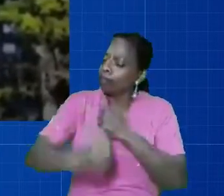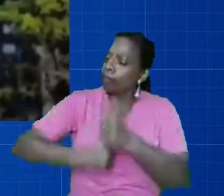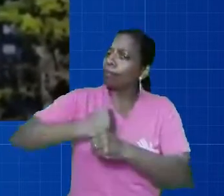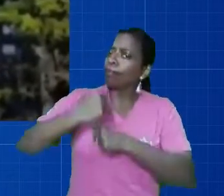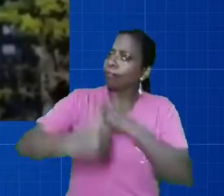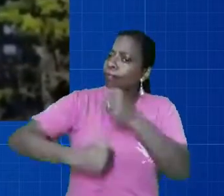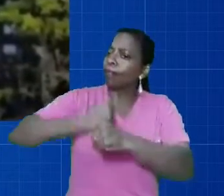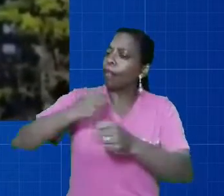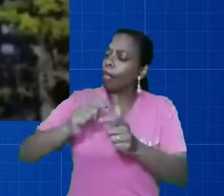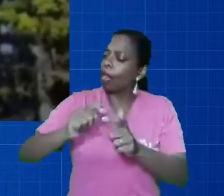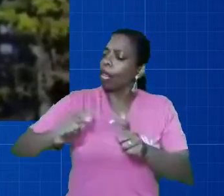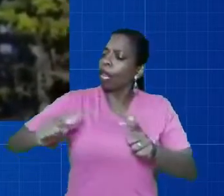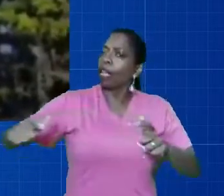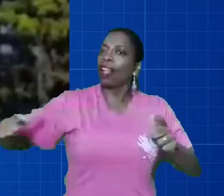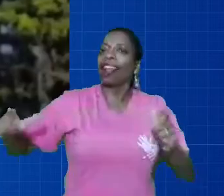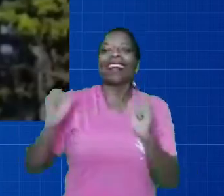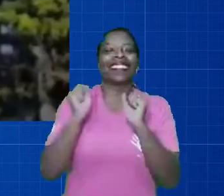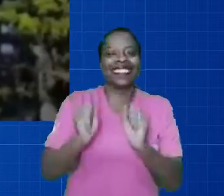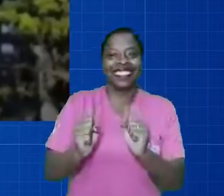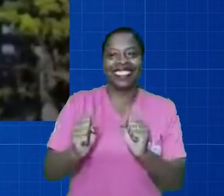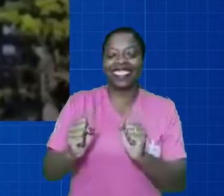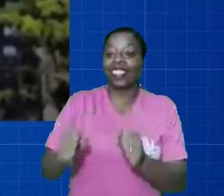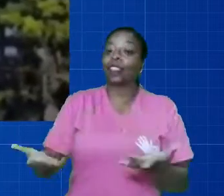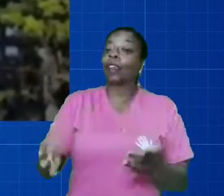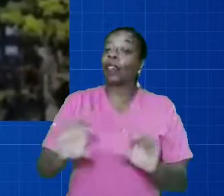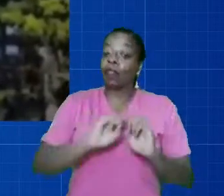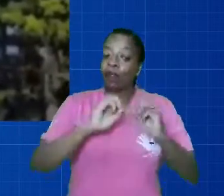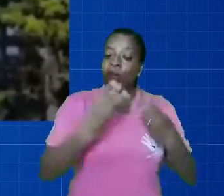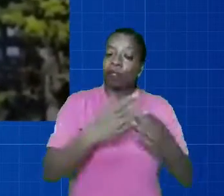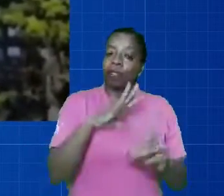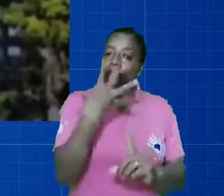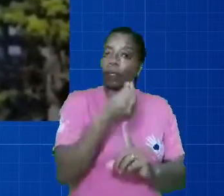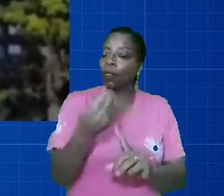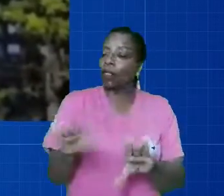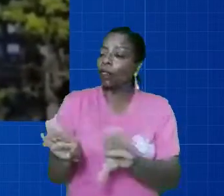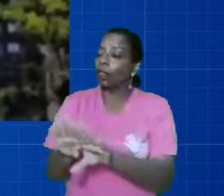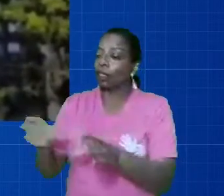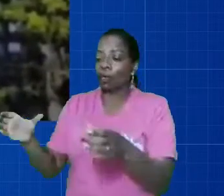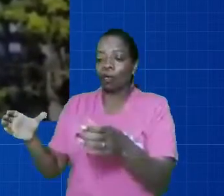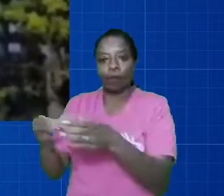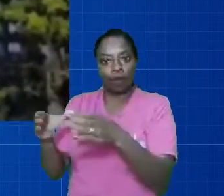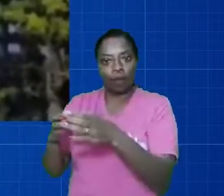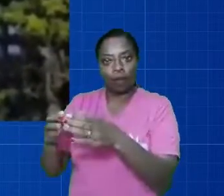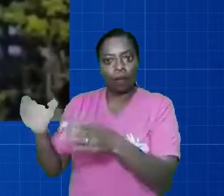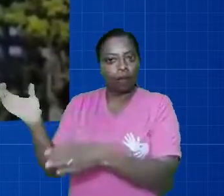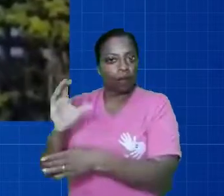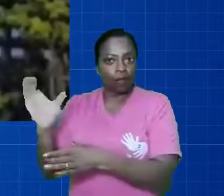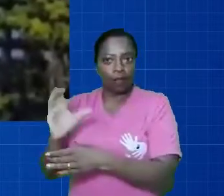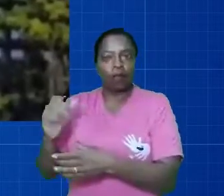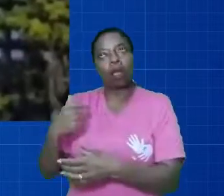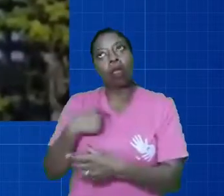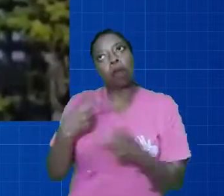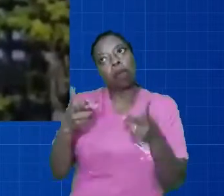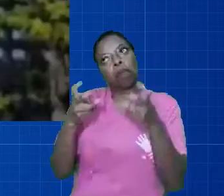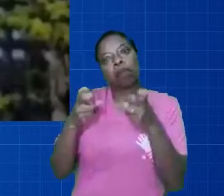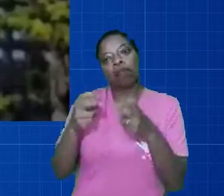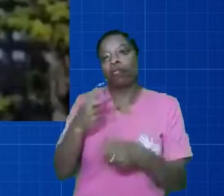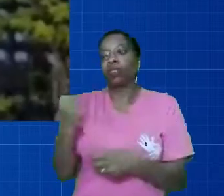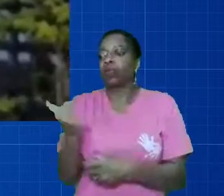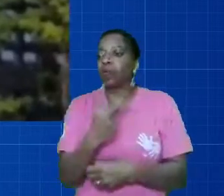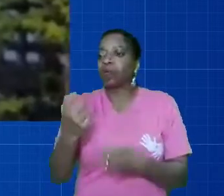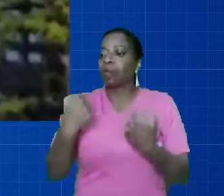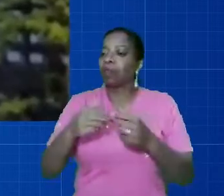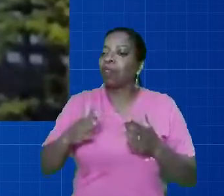consiga ampliar em outros espaços essa oficina de arte, Clube de Ciências, porque agora, na minha visão, a gente não consegue caminhar sem arte e